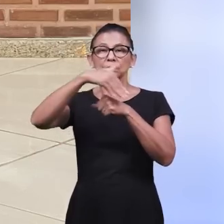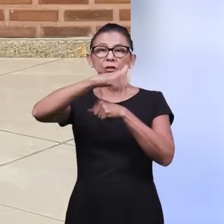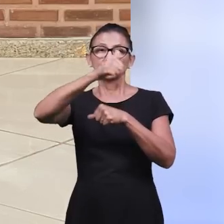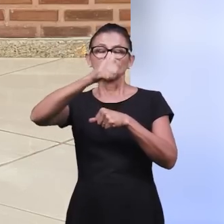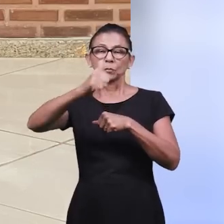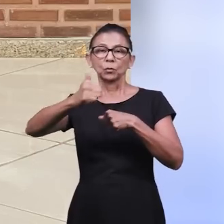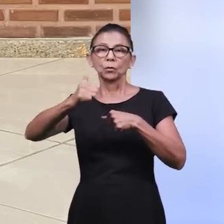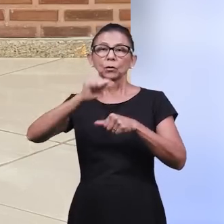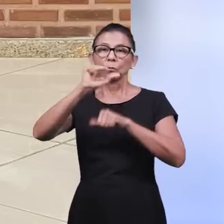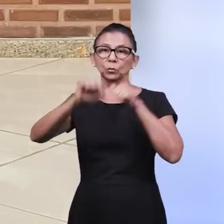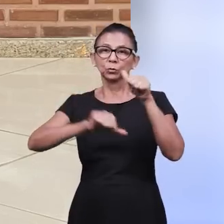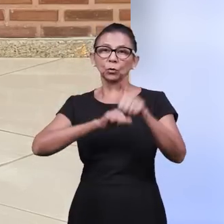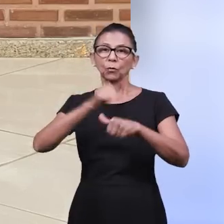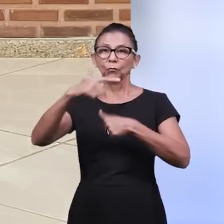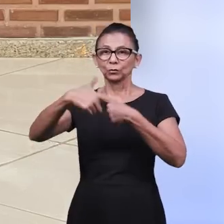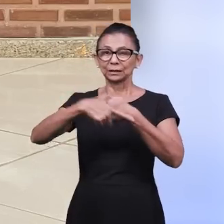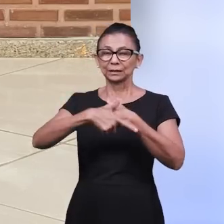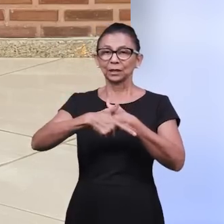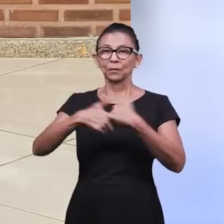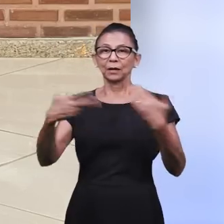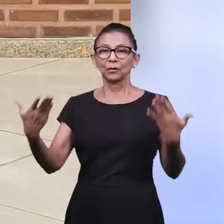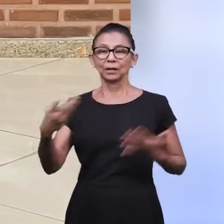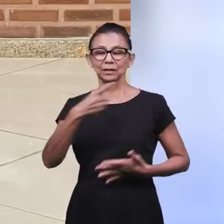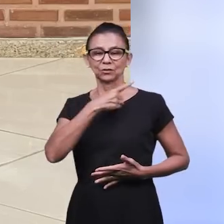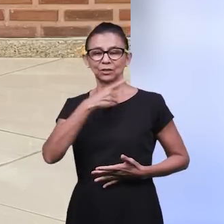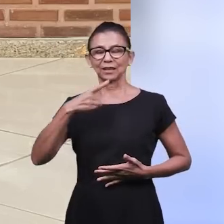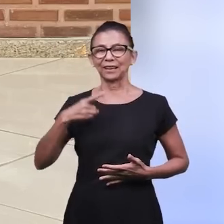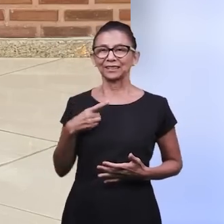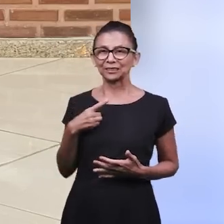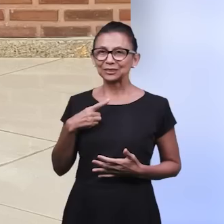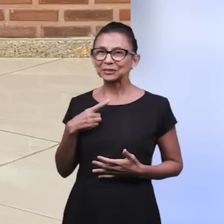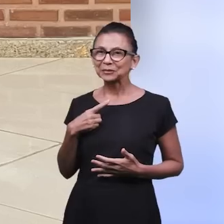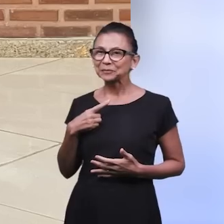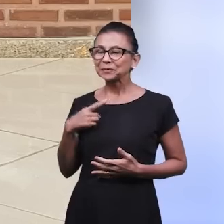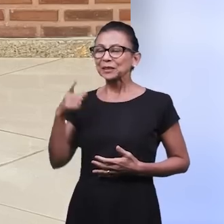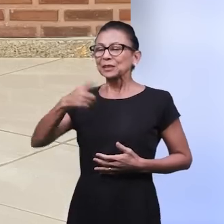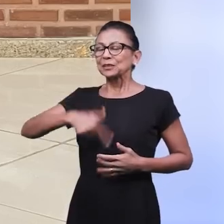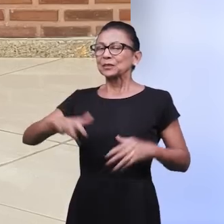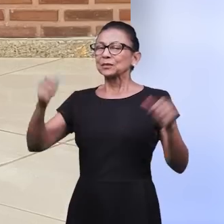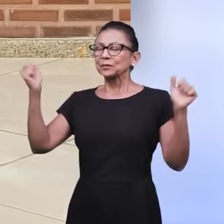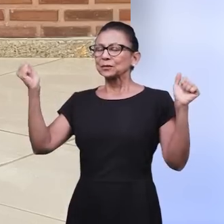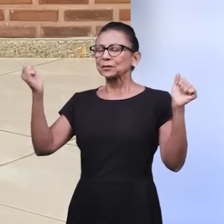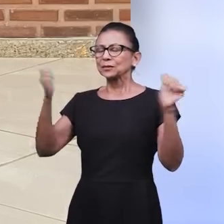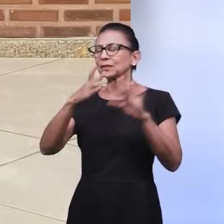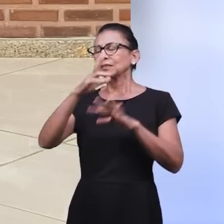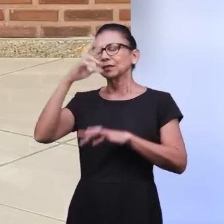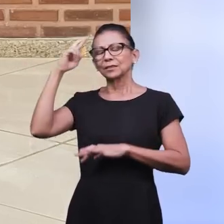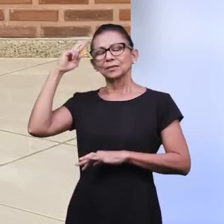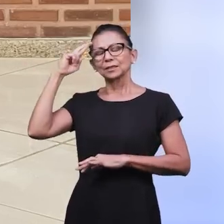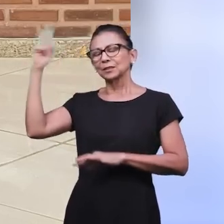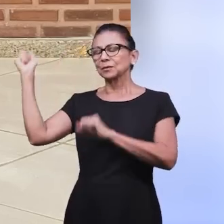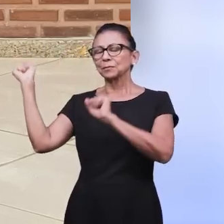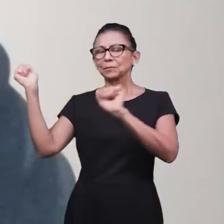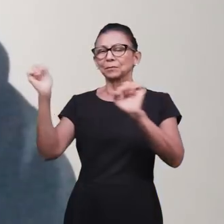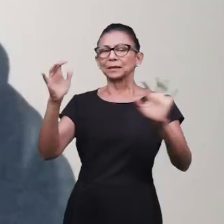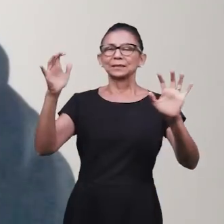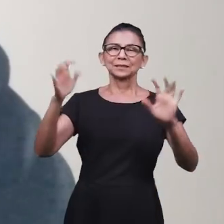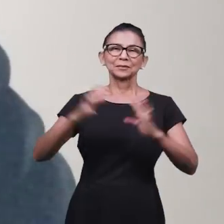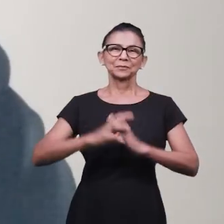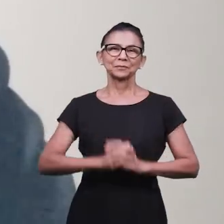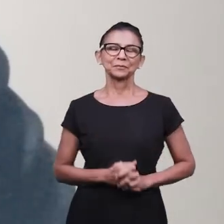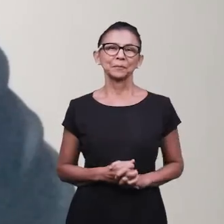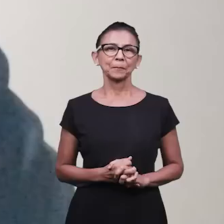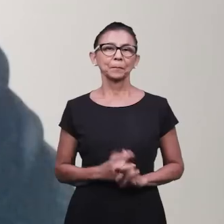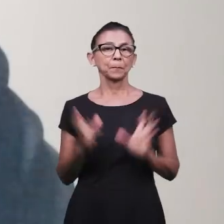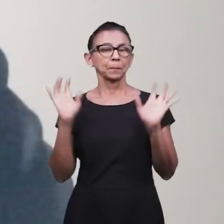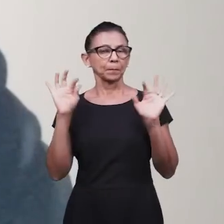diáconos, servindo ao Senhor ali na igreja. Ali a igreja glorificou o nome do Senhor também por essa bênção alcançada. Assim